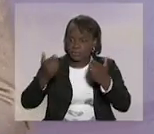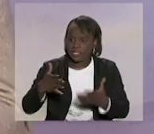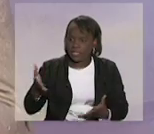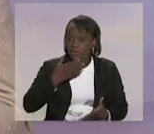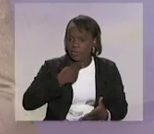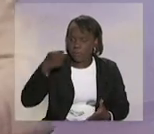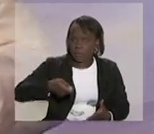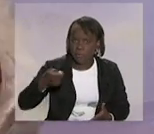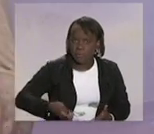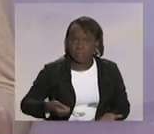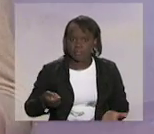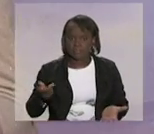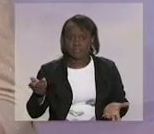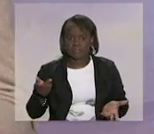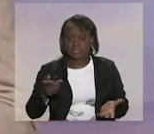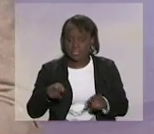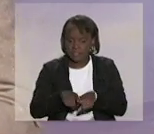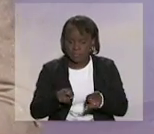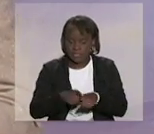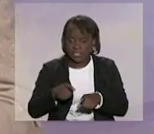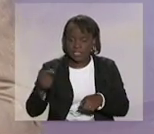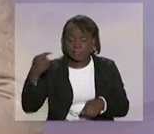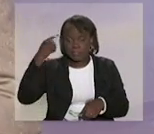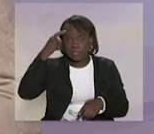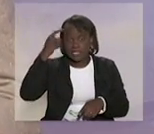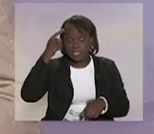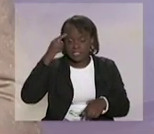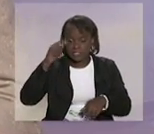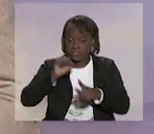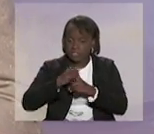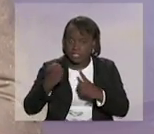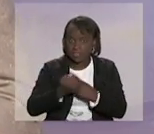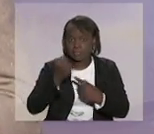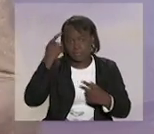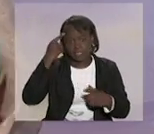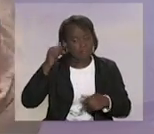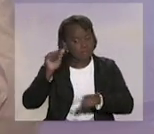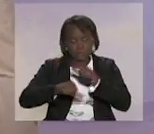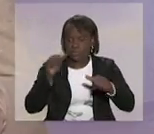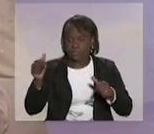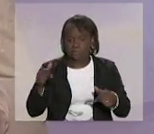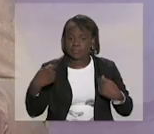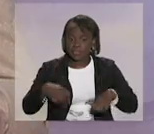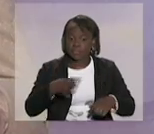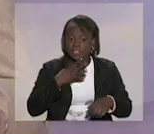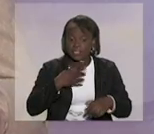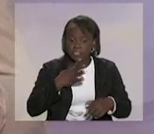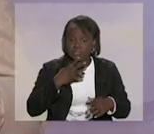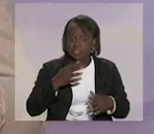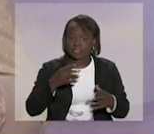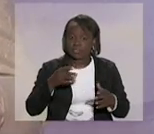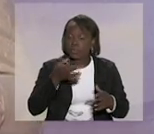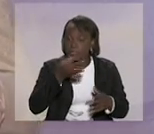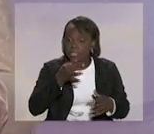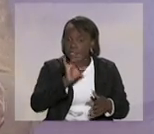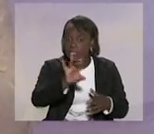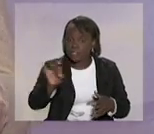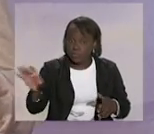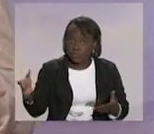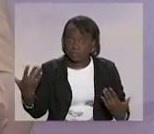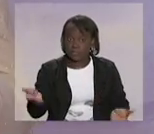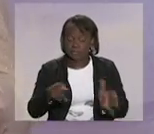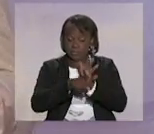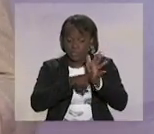e patriarcais e desconstruir certas noções que a sociedade tem. Mas é preciso conhecer quais são essas opiniões. Então,